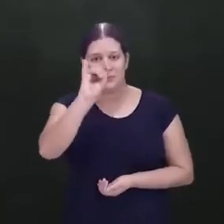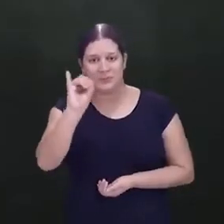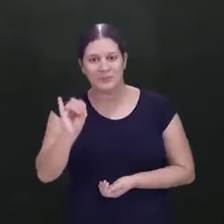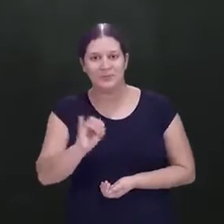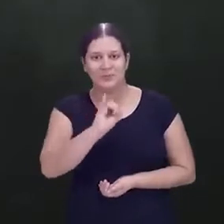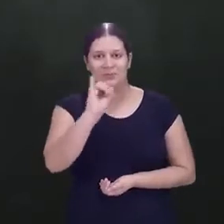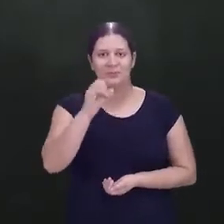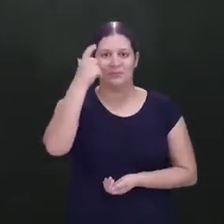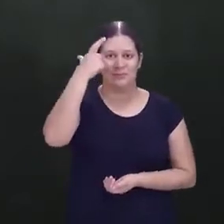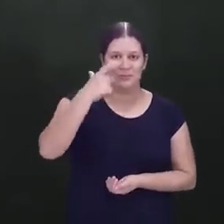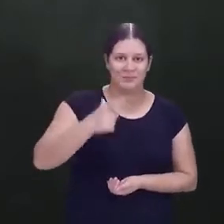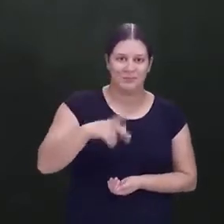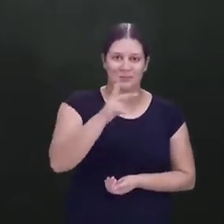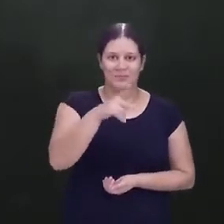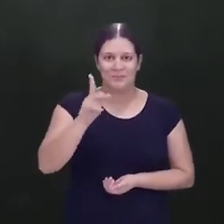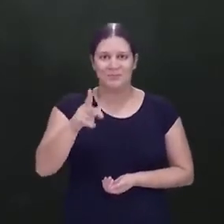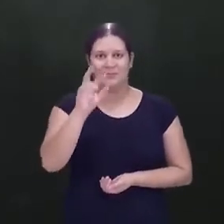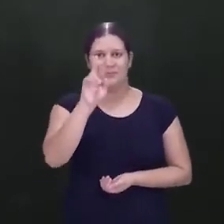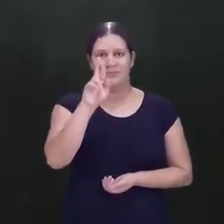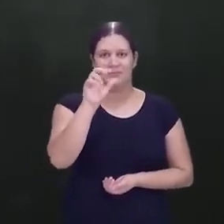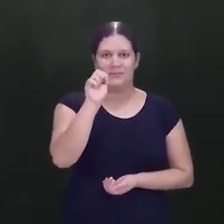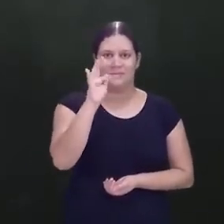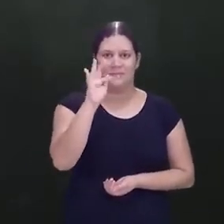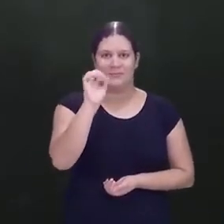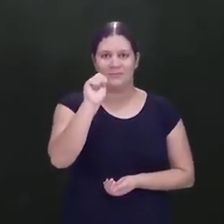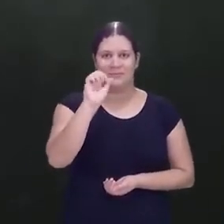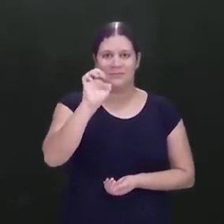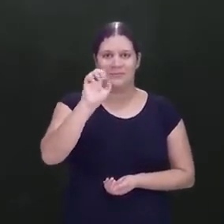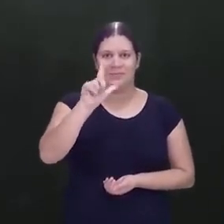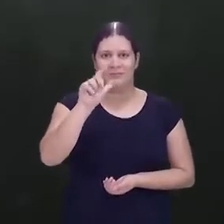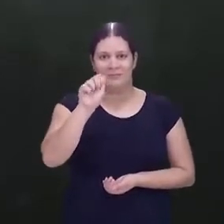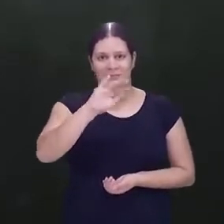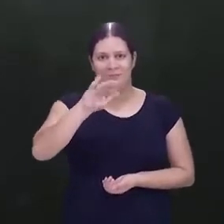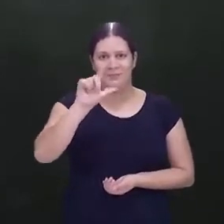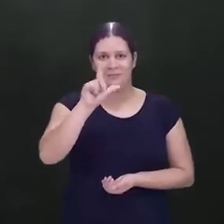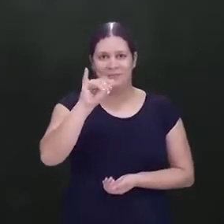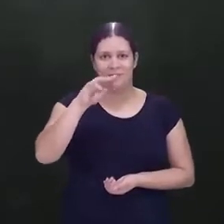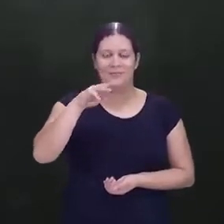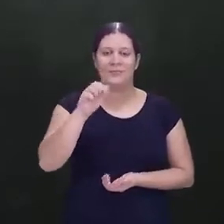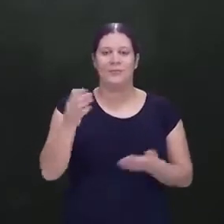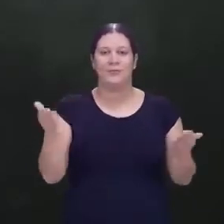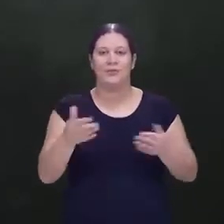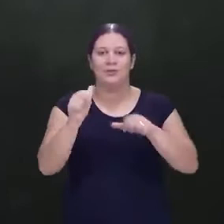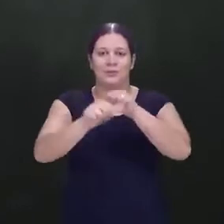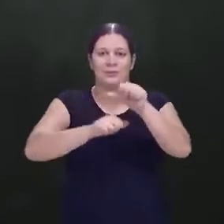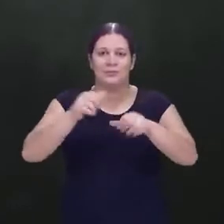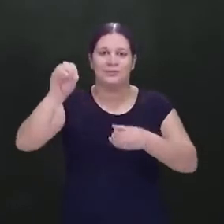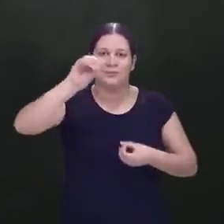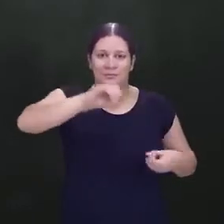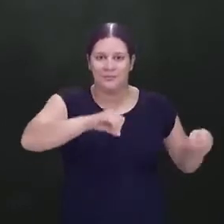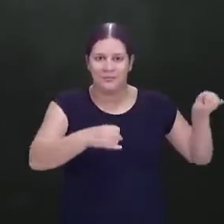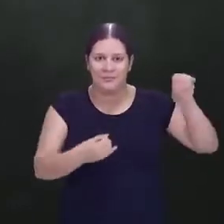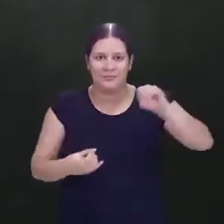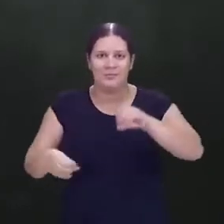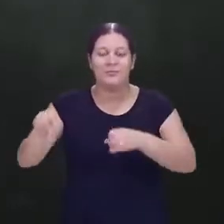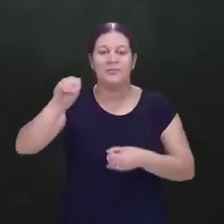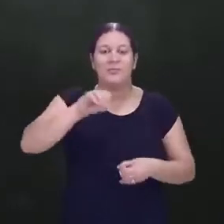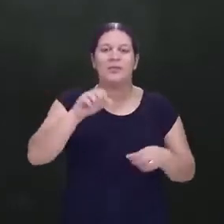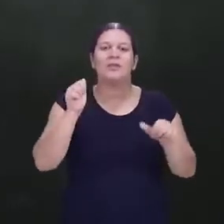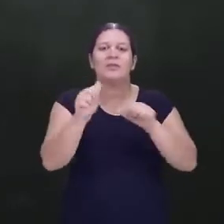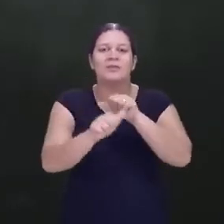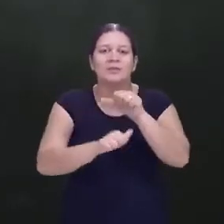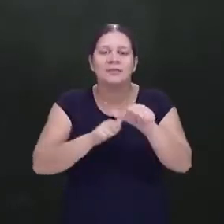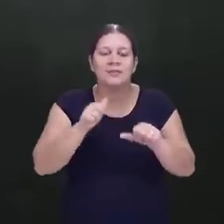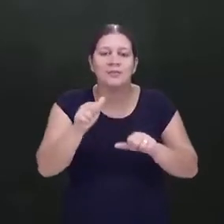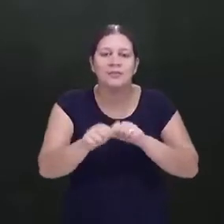Olá, tudo bem? Eu sou a professora Rafaela Lima e a aula de hoje é sobre transformações químicas. Transformar,